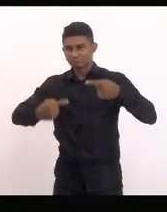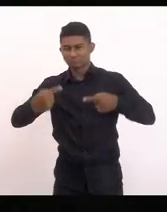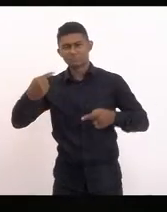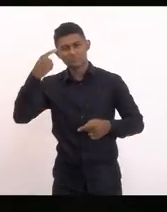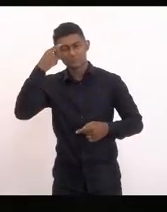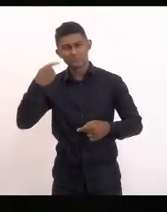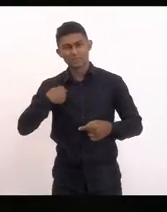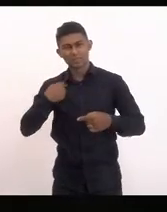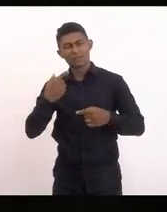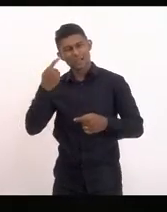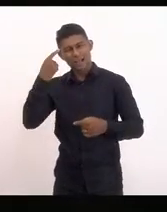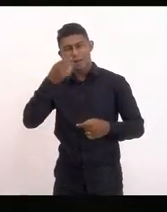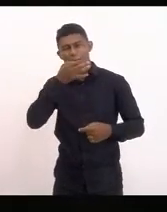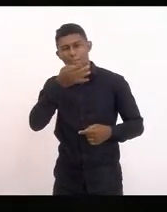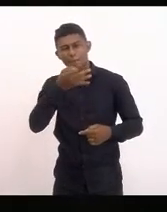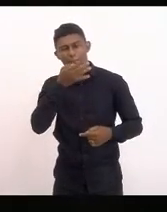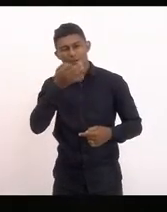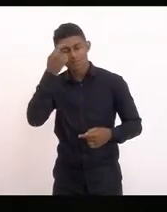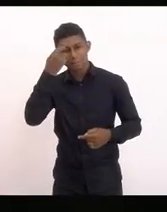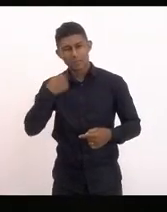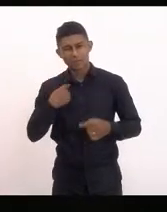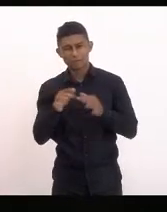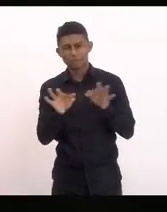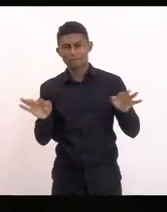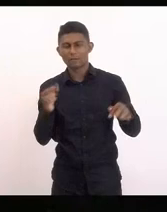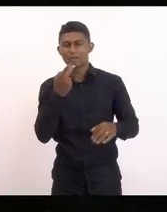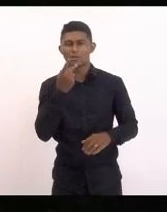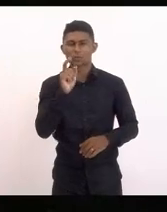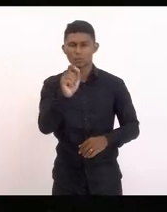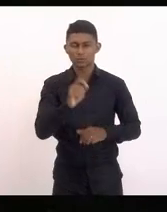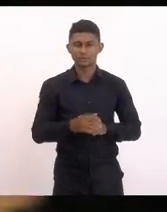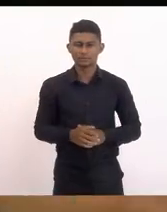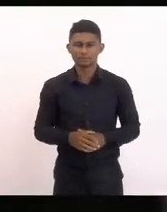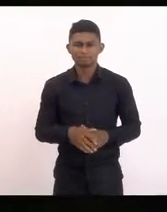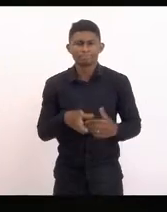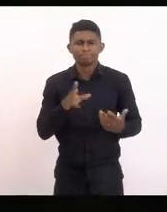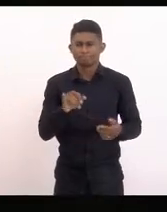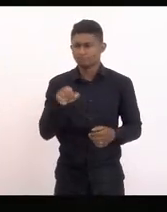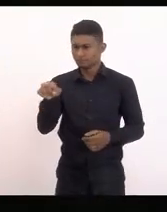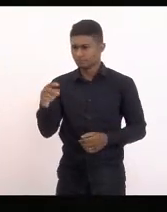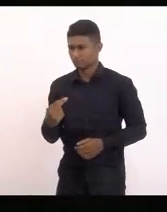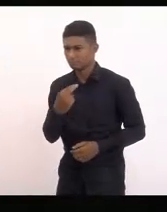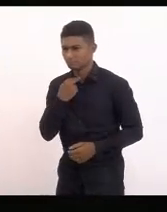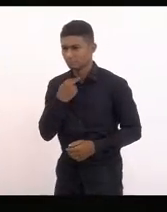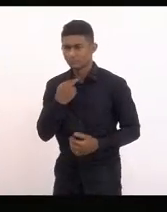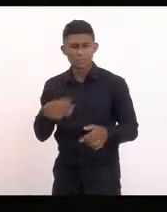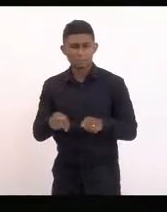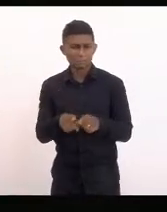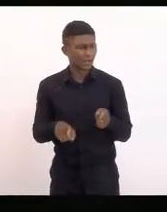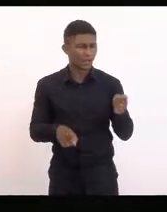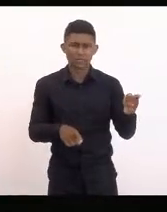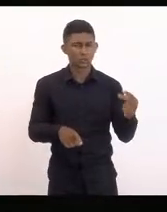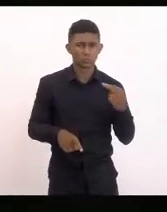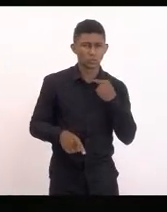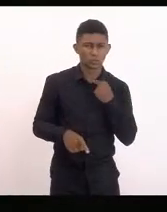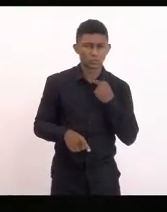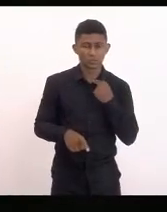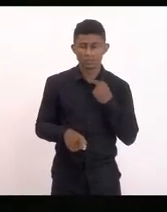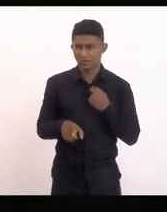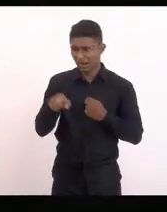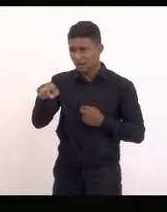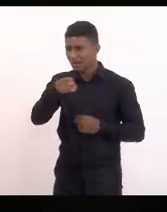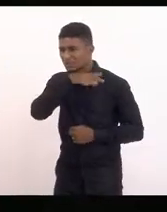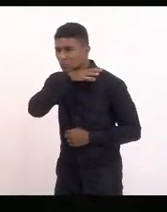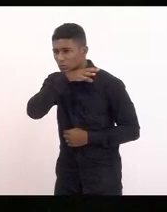um destaque. Quero lembrar uma frase minha: se não pode para um, não pode para ninguém. Se não é bom para um, não